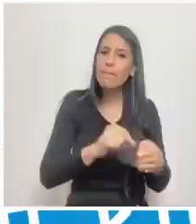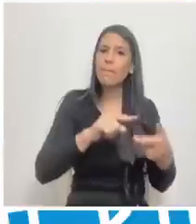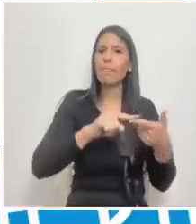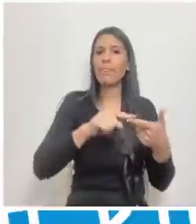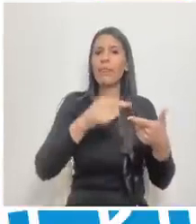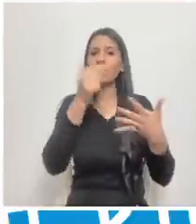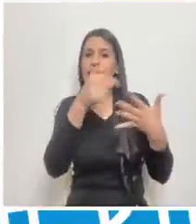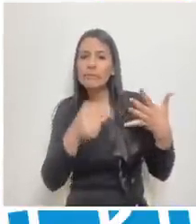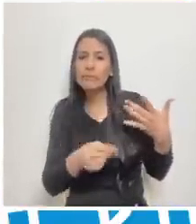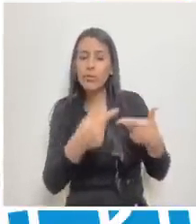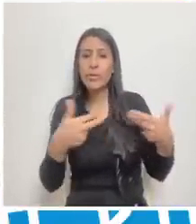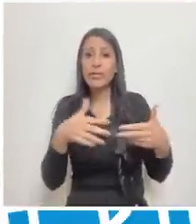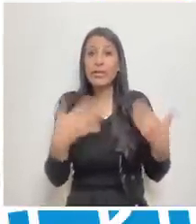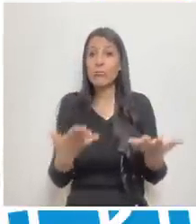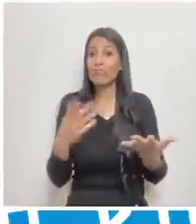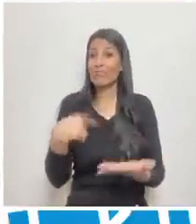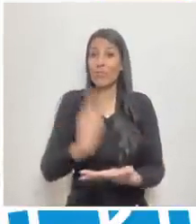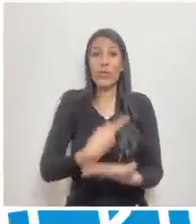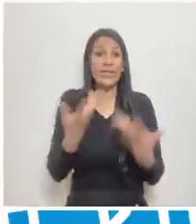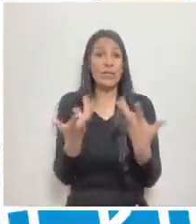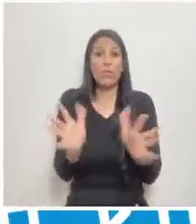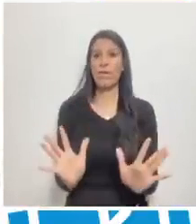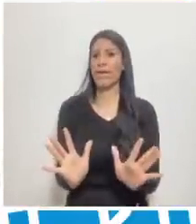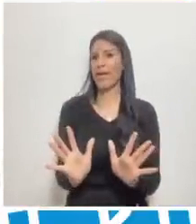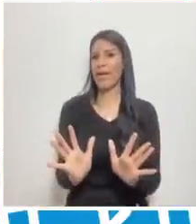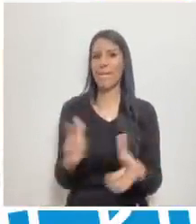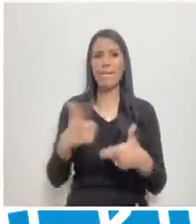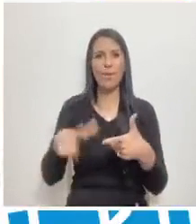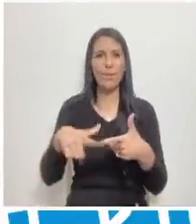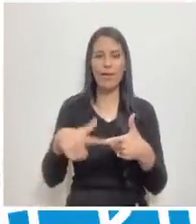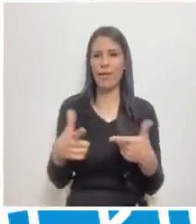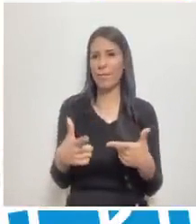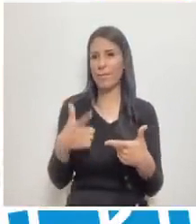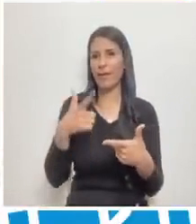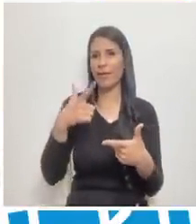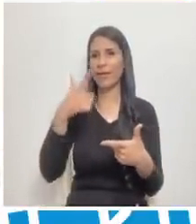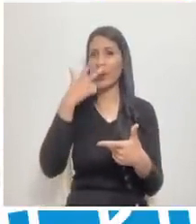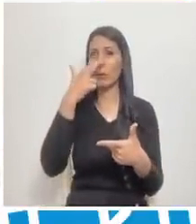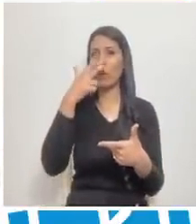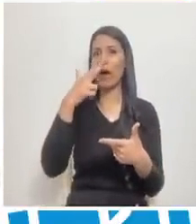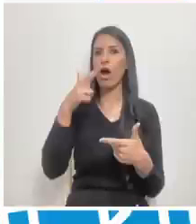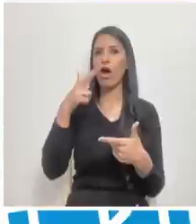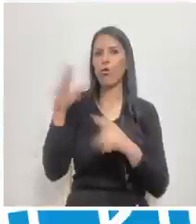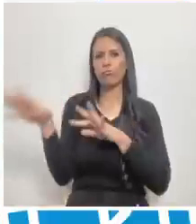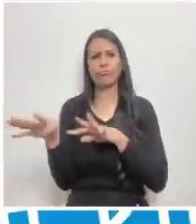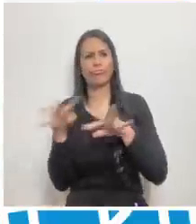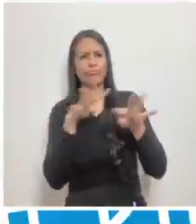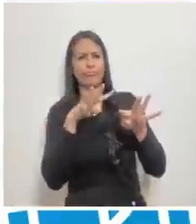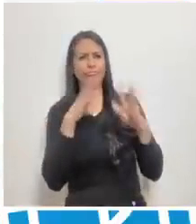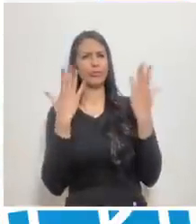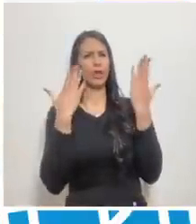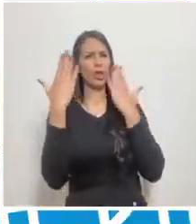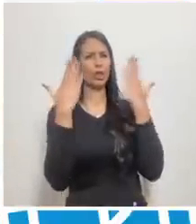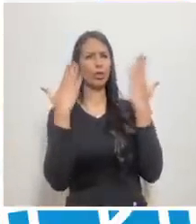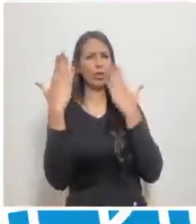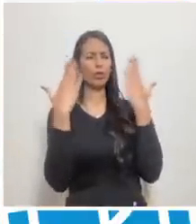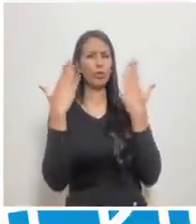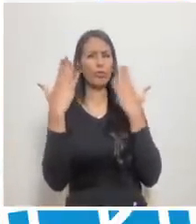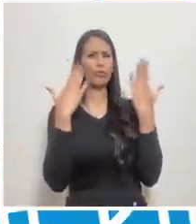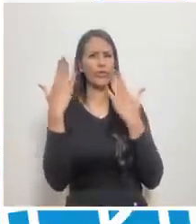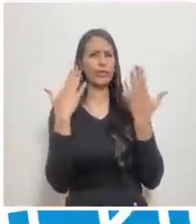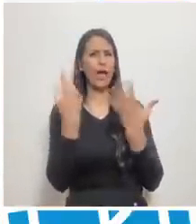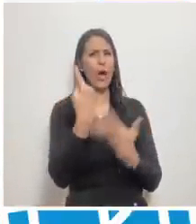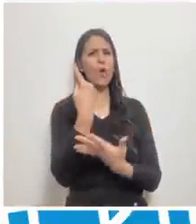que nós não queremos, nesse momento, é levantar suspeitas, né, sobre uma instituição específica que